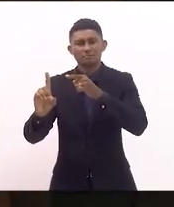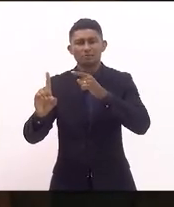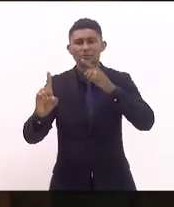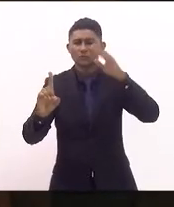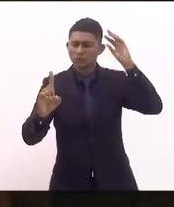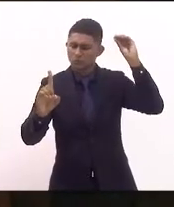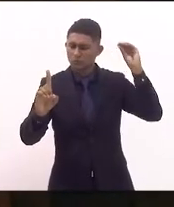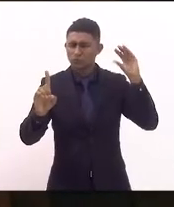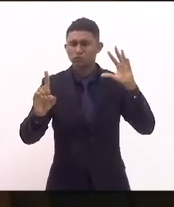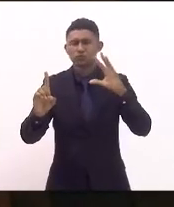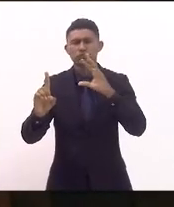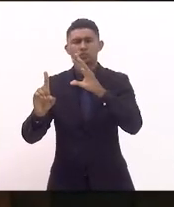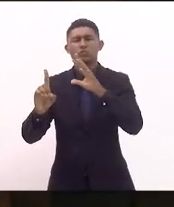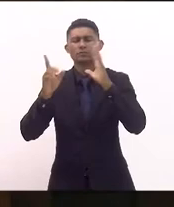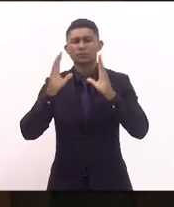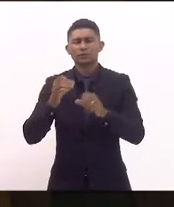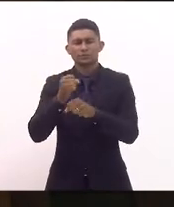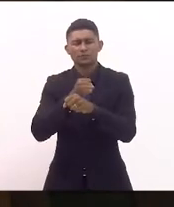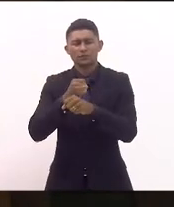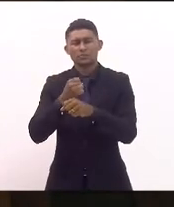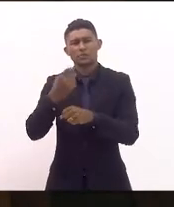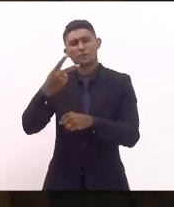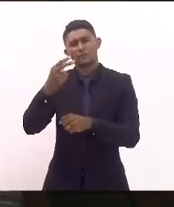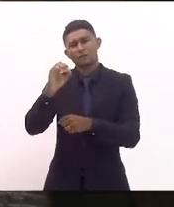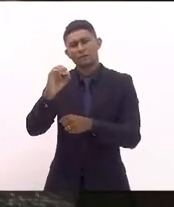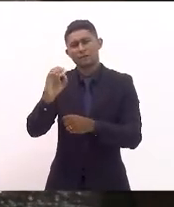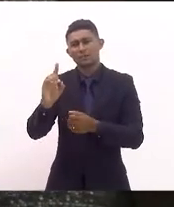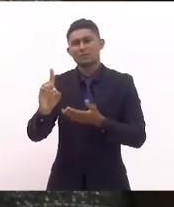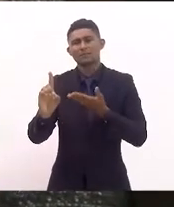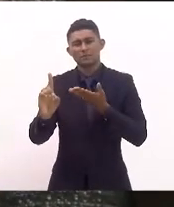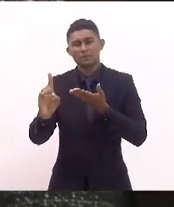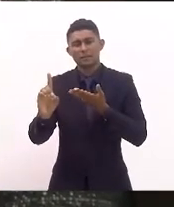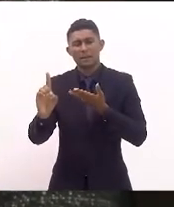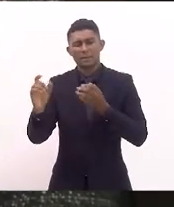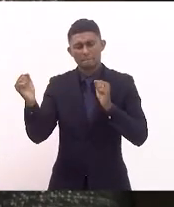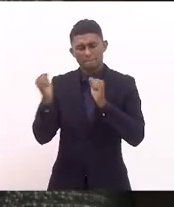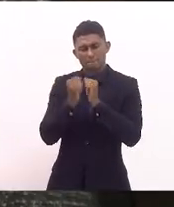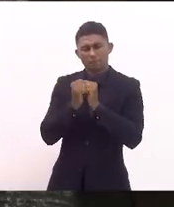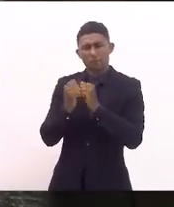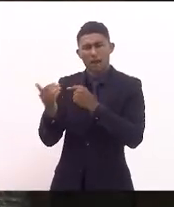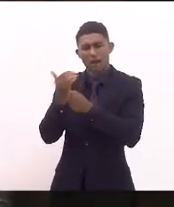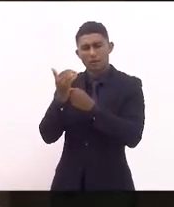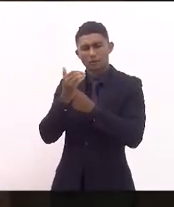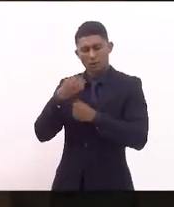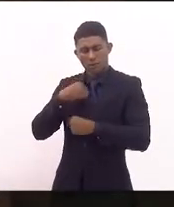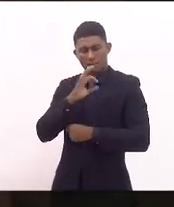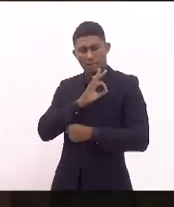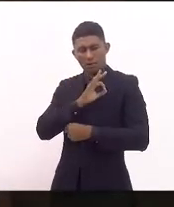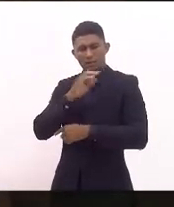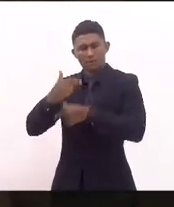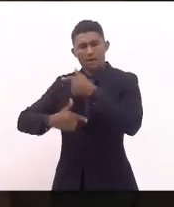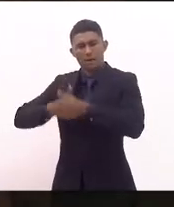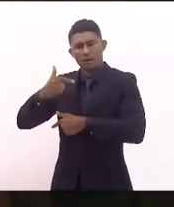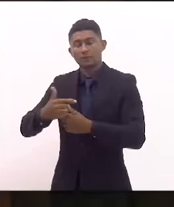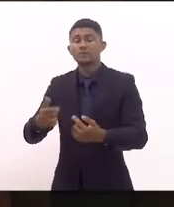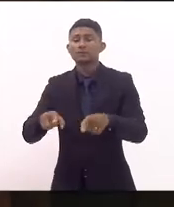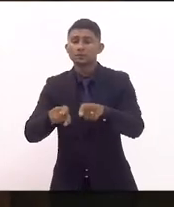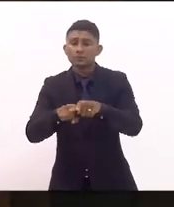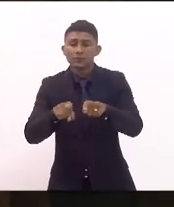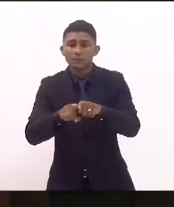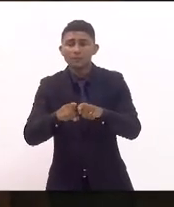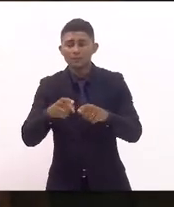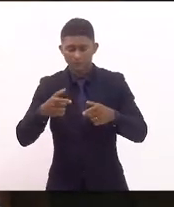durante esses 20 anos dedicados à atividade policial. Dedico também a todos